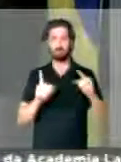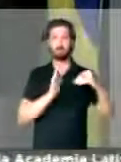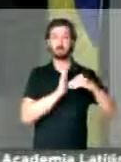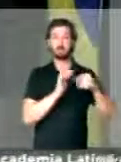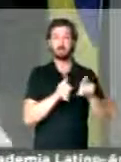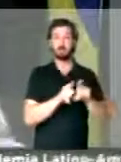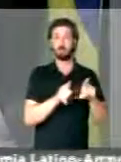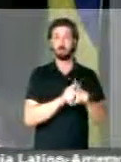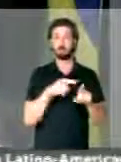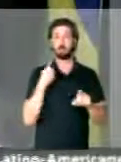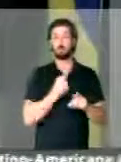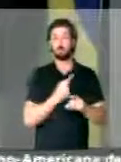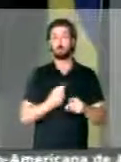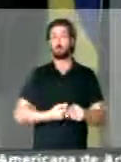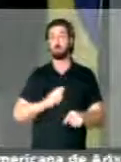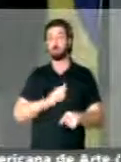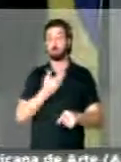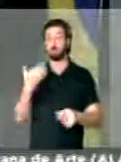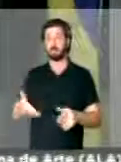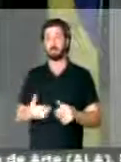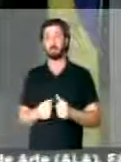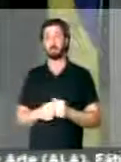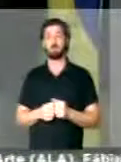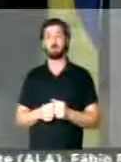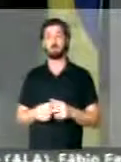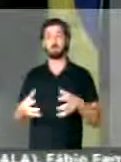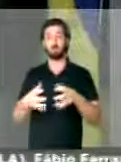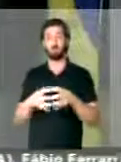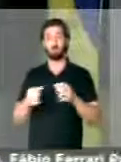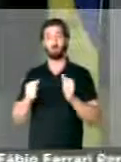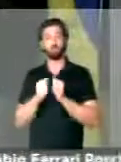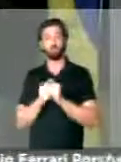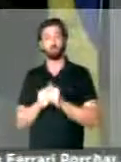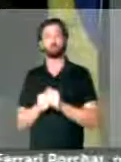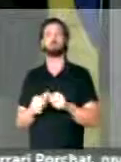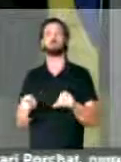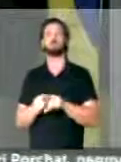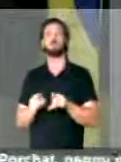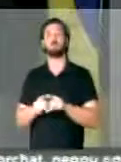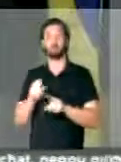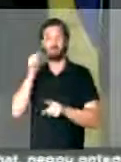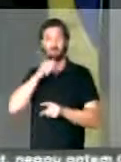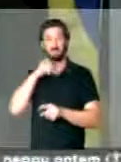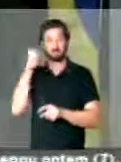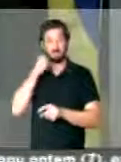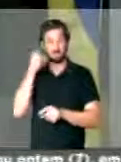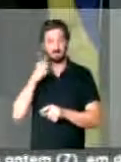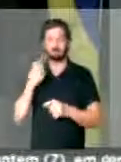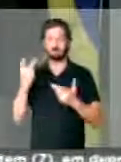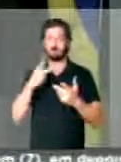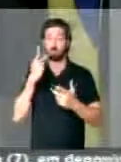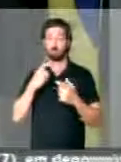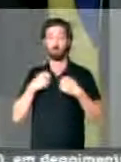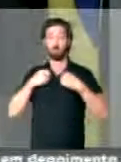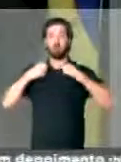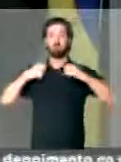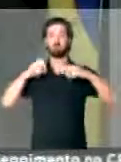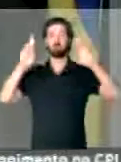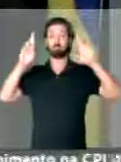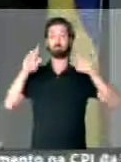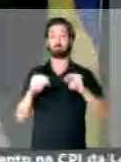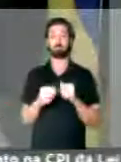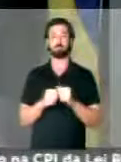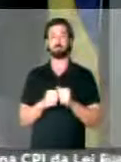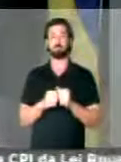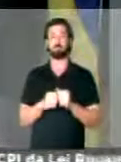Senado, onde a gente participa de comissões conjuntas. E eu tenho aprendido também muito com as nossas senadoras. E dizer que eu espero que